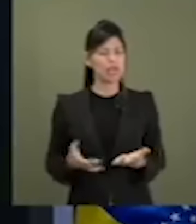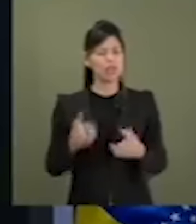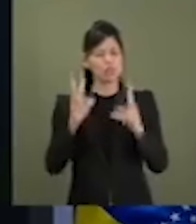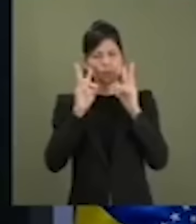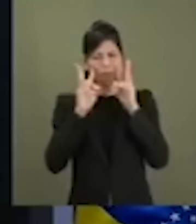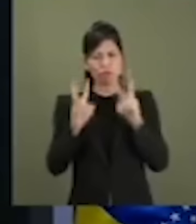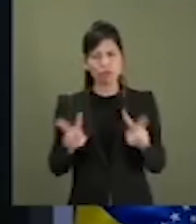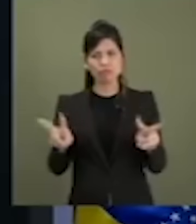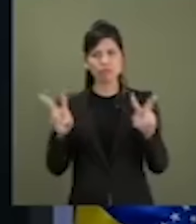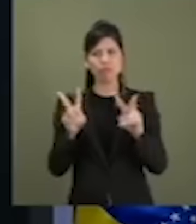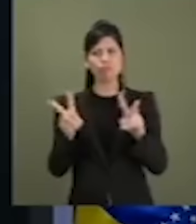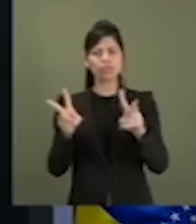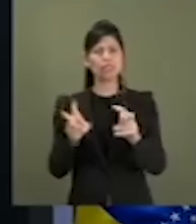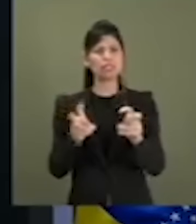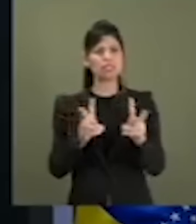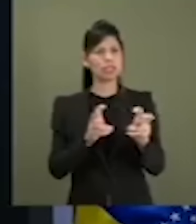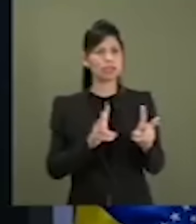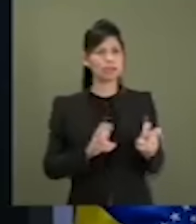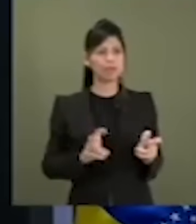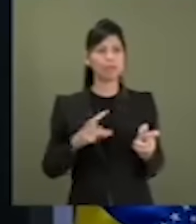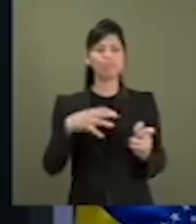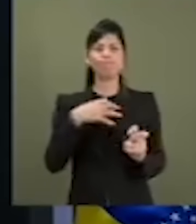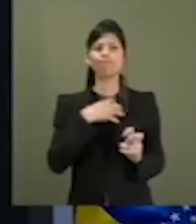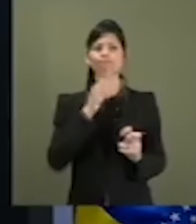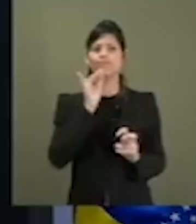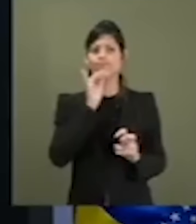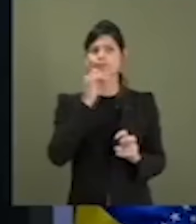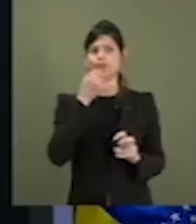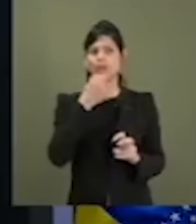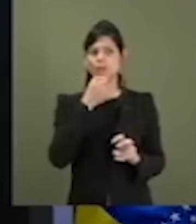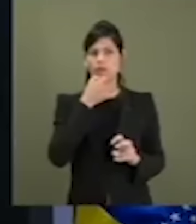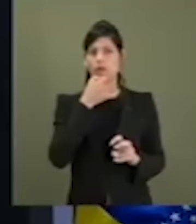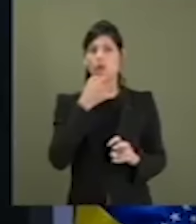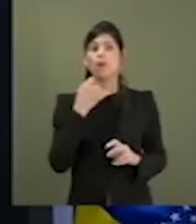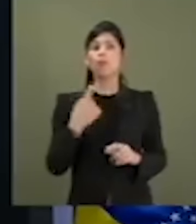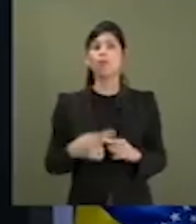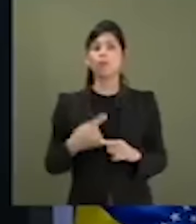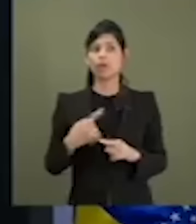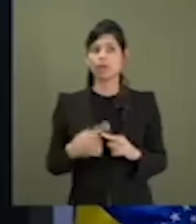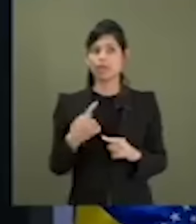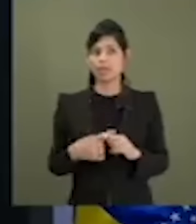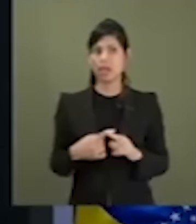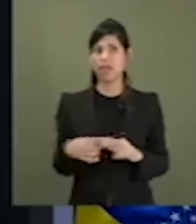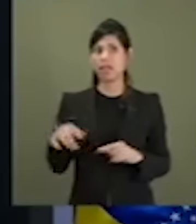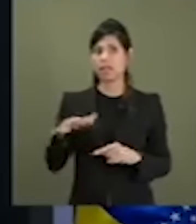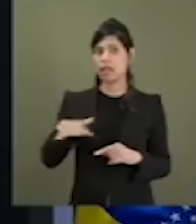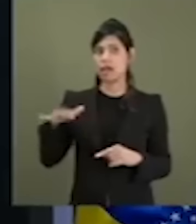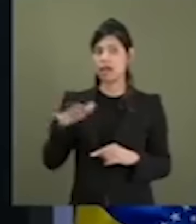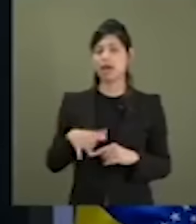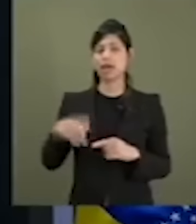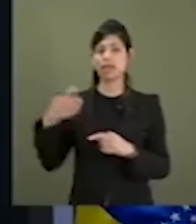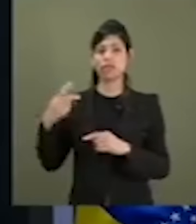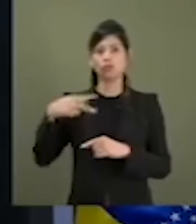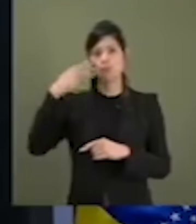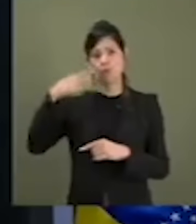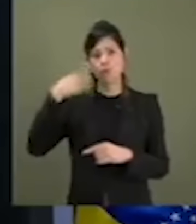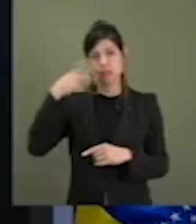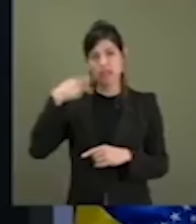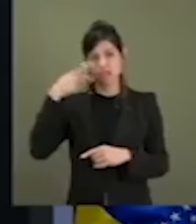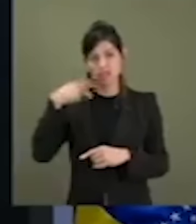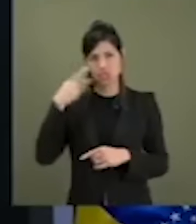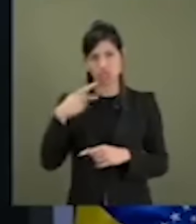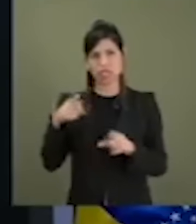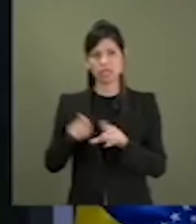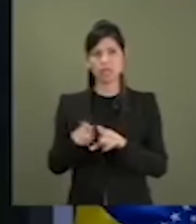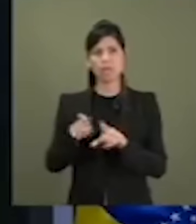tristeza, é que, ora, partidos políticos, ora, figuras, associações, que pela